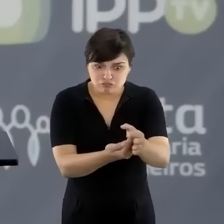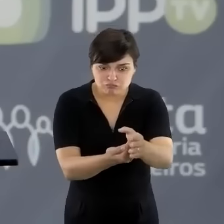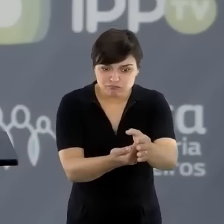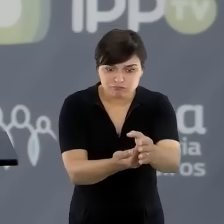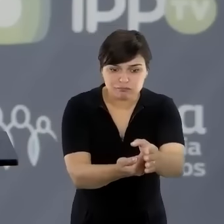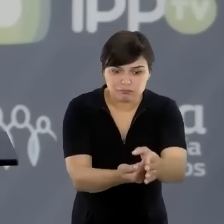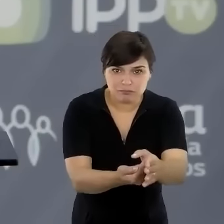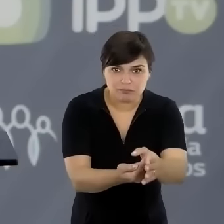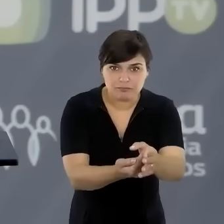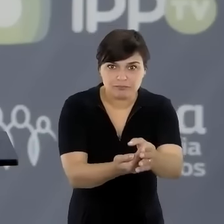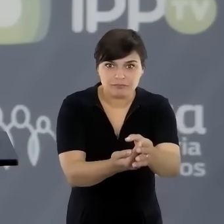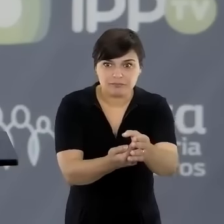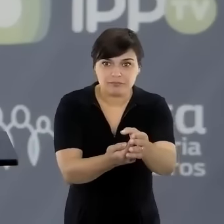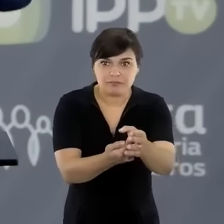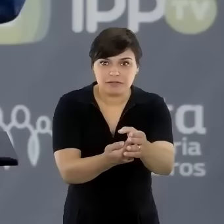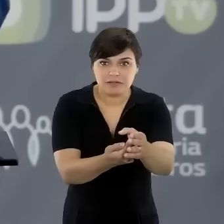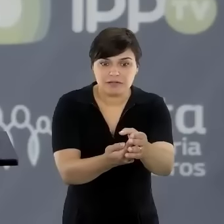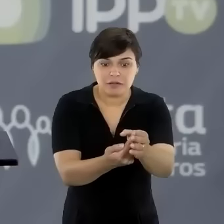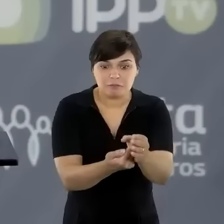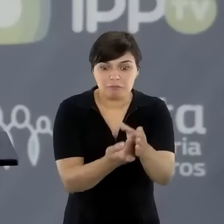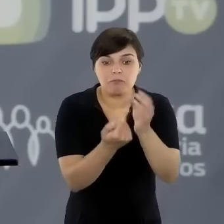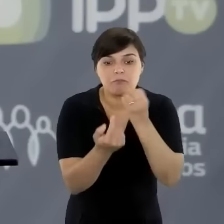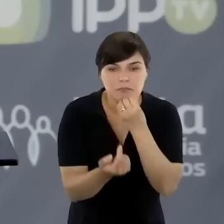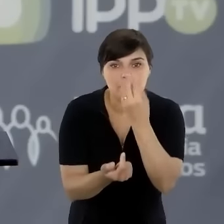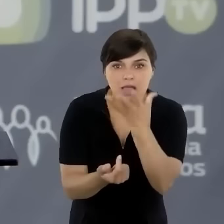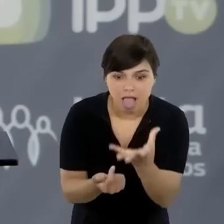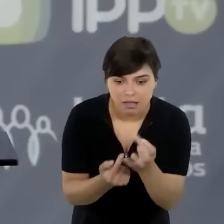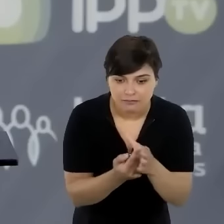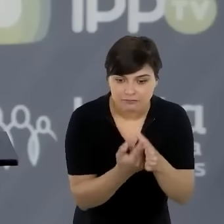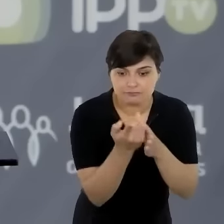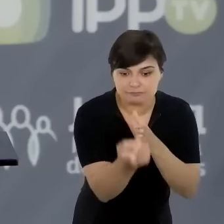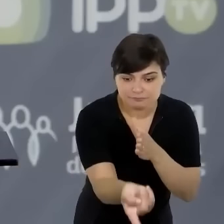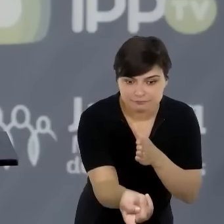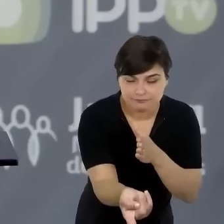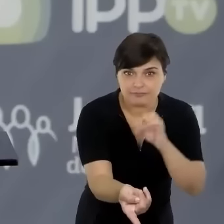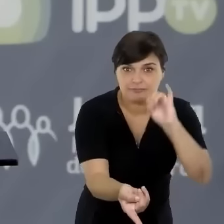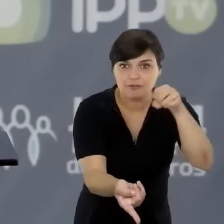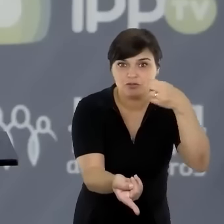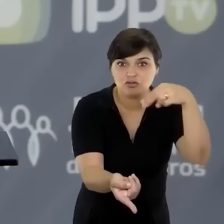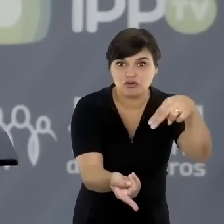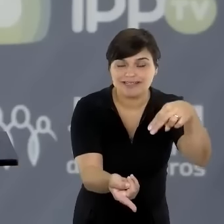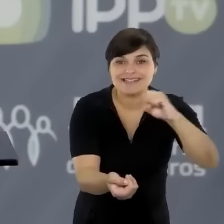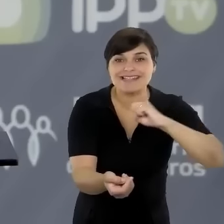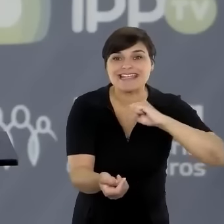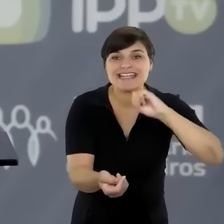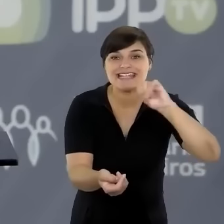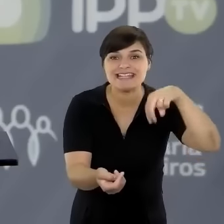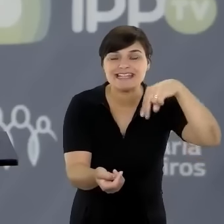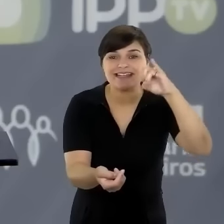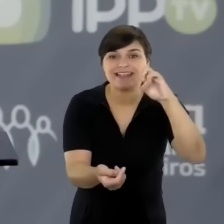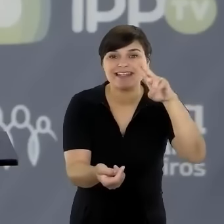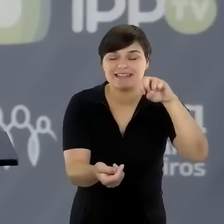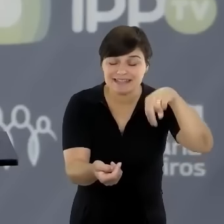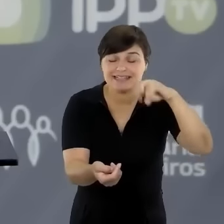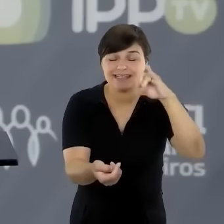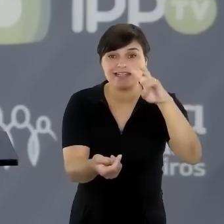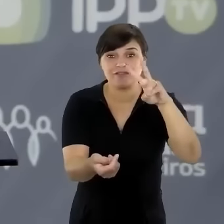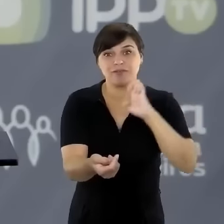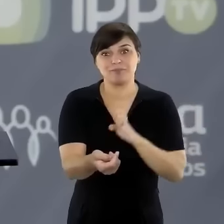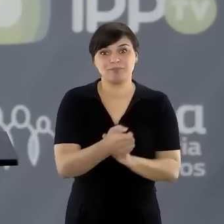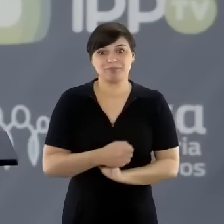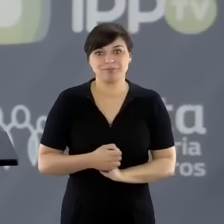deposita João Jonas lá na praia para não dizer que vomitou Jonas um homem em desobediência da indigestão